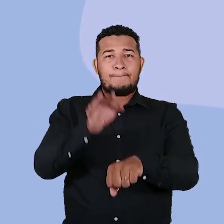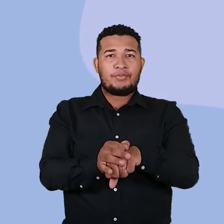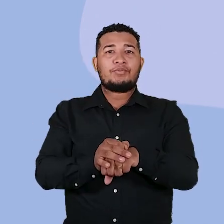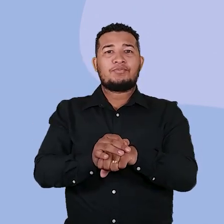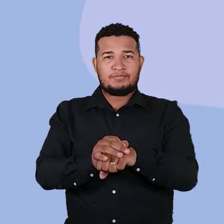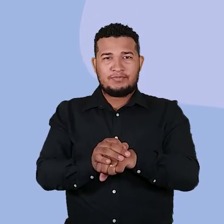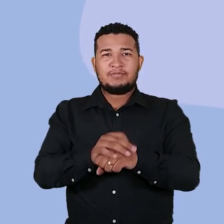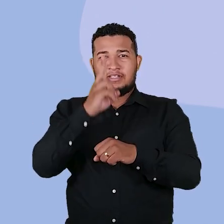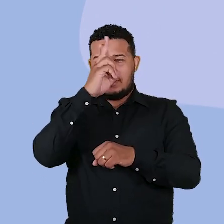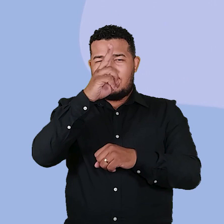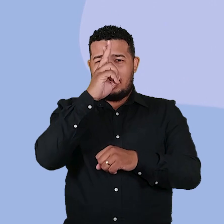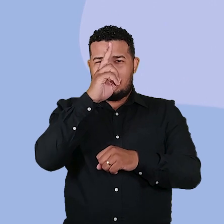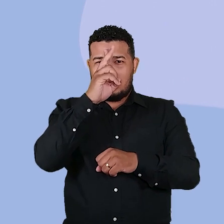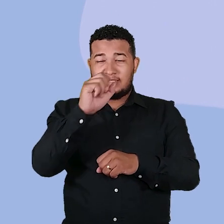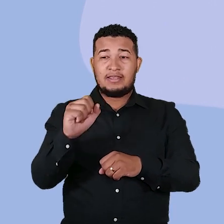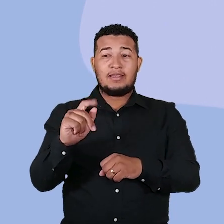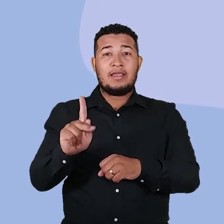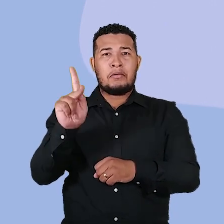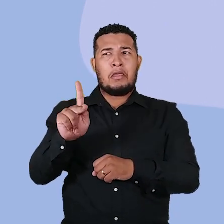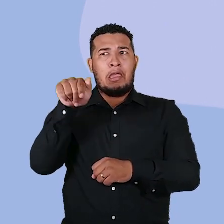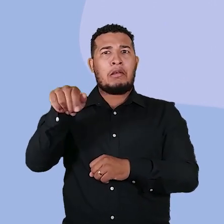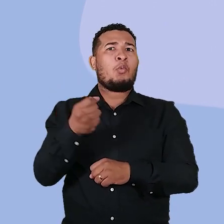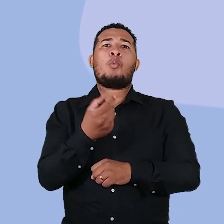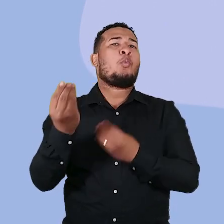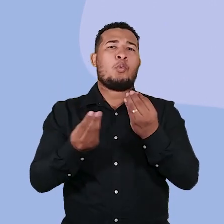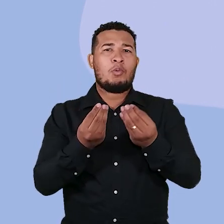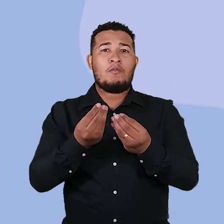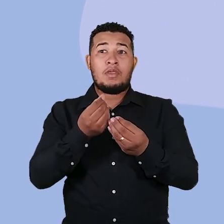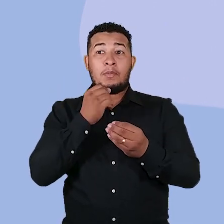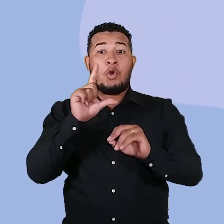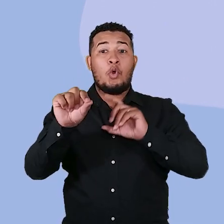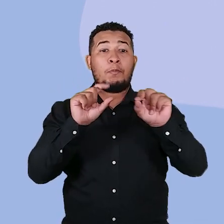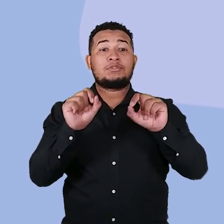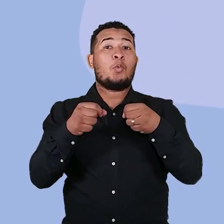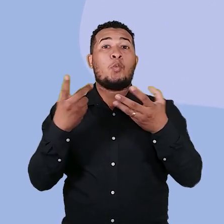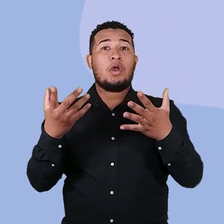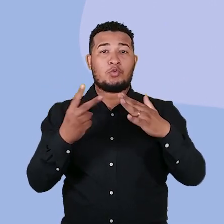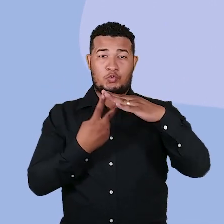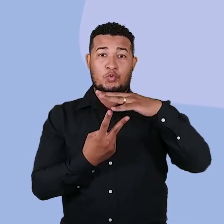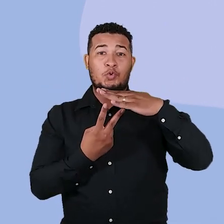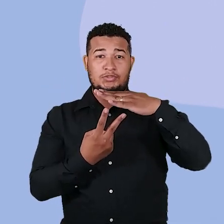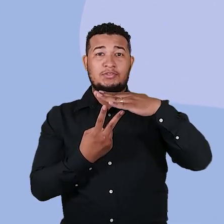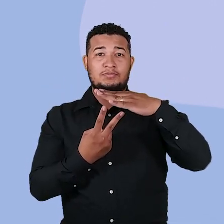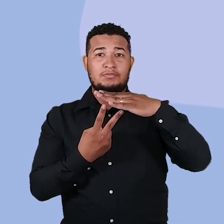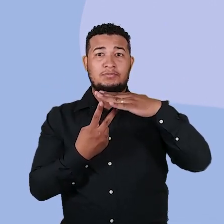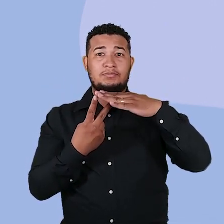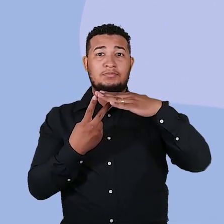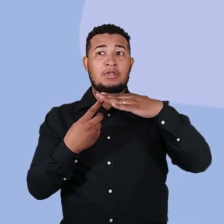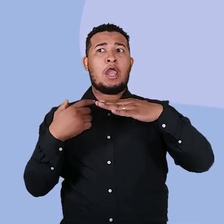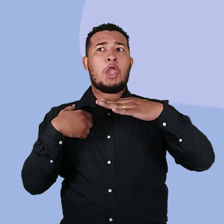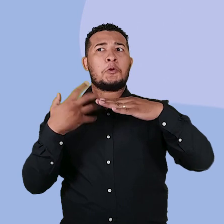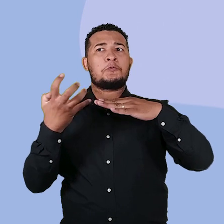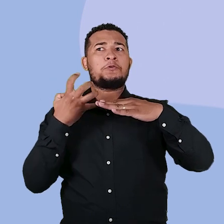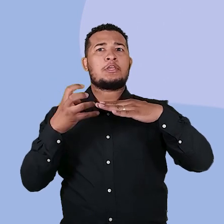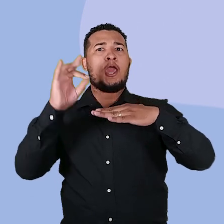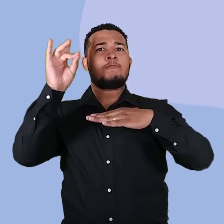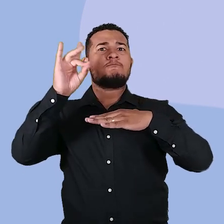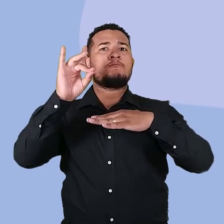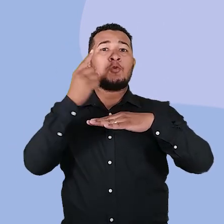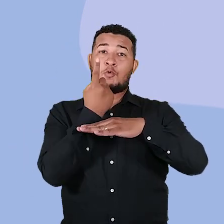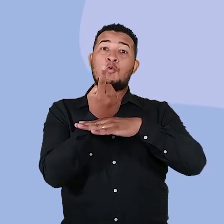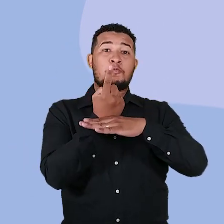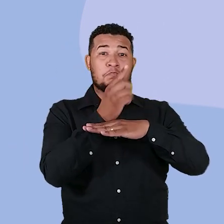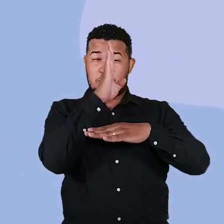qual é a probabilidade de sair cara duas perguntas a primeira quantas opções existem ao todo dois